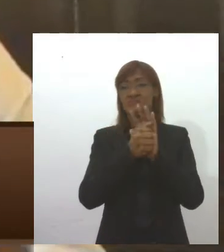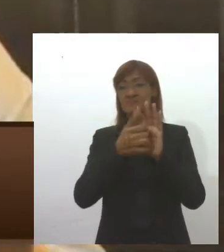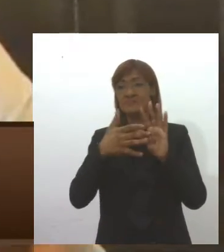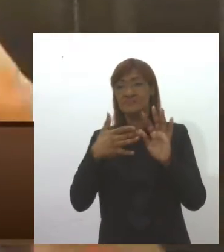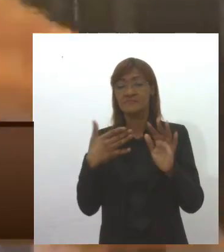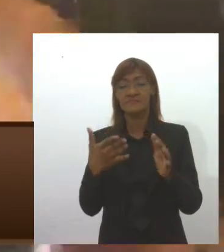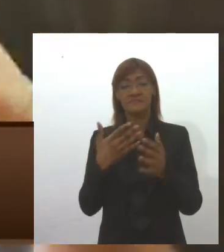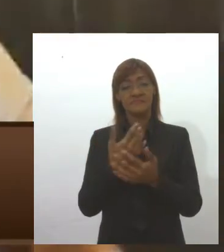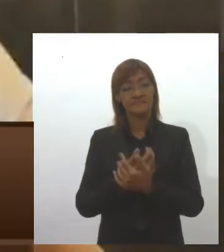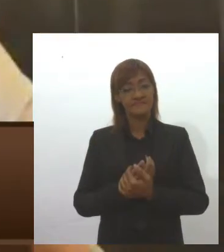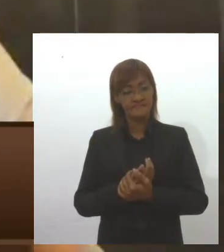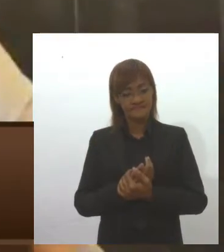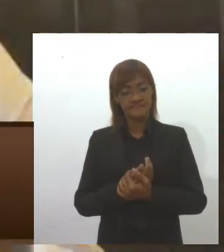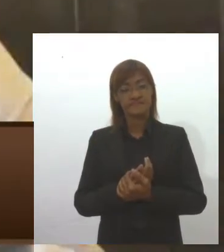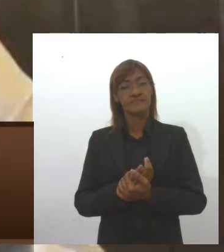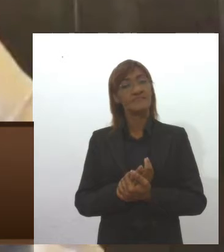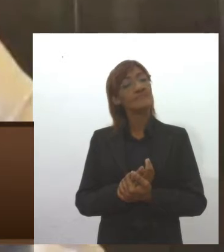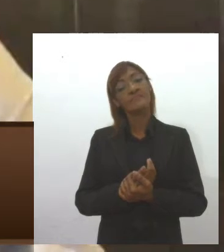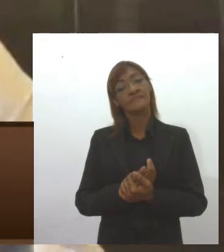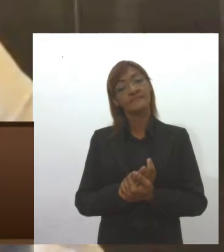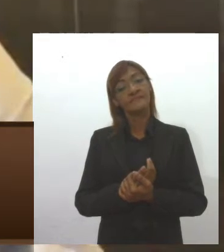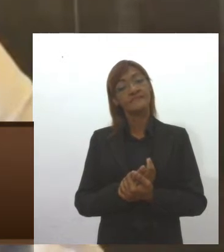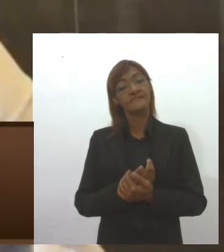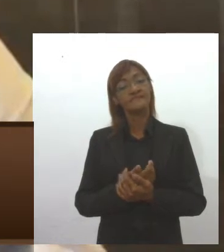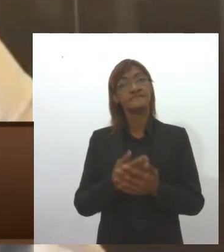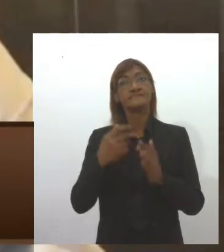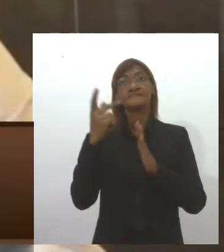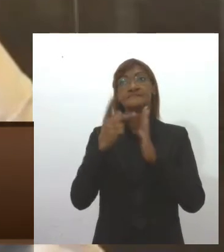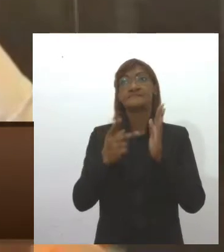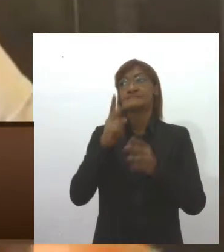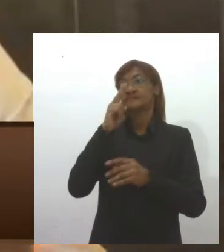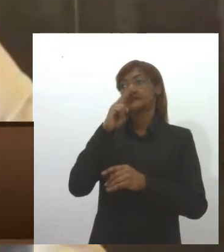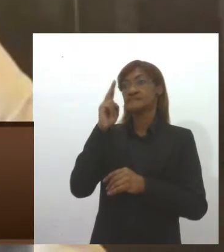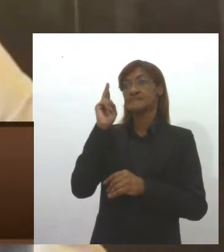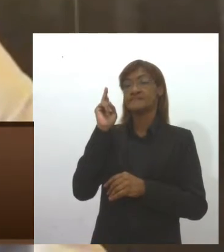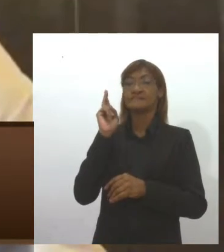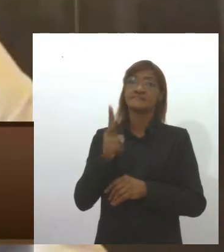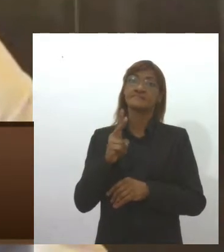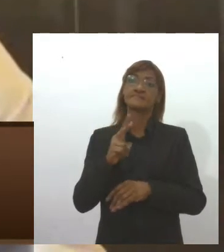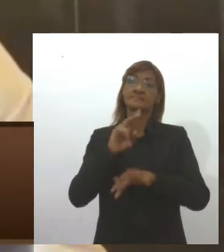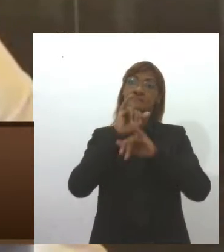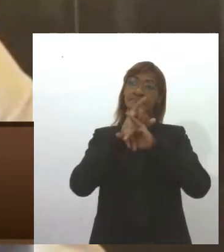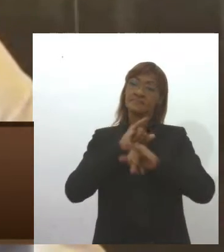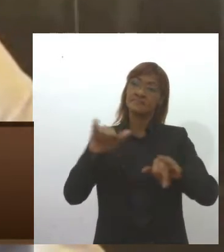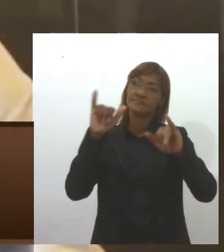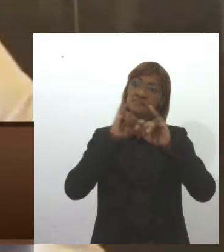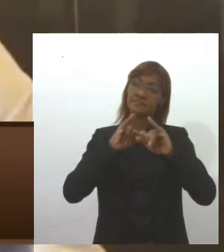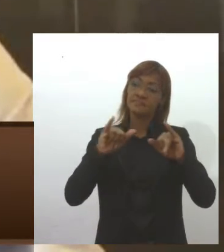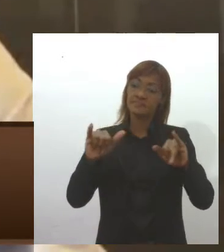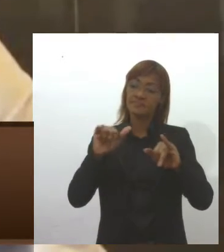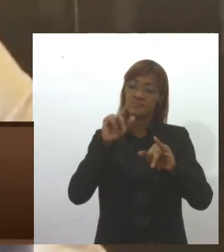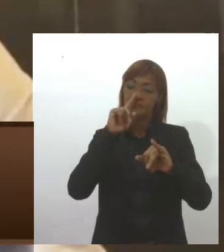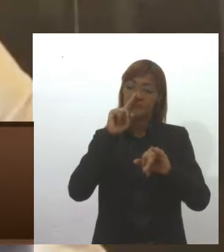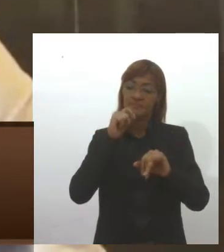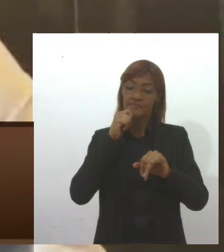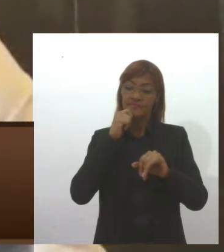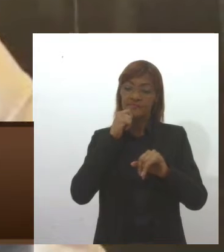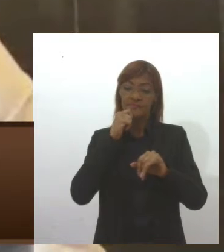Então, é um grande projeto que vai divulgar Aracaju em todo o cenário